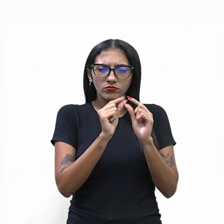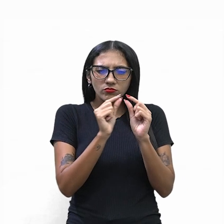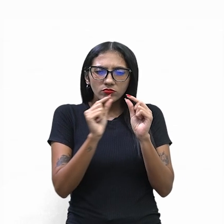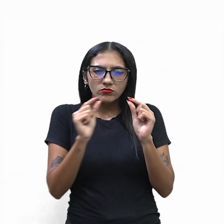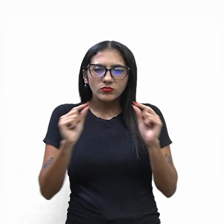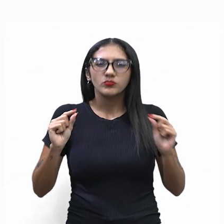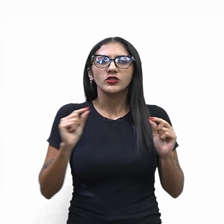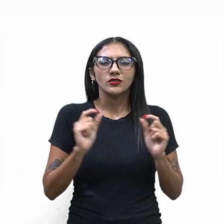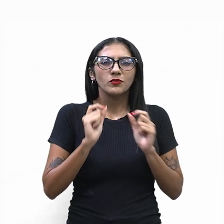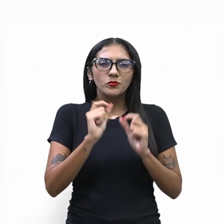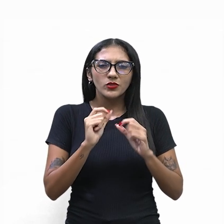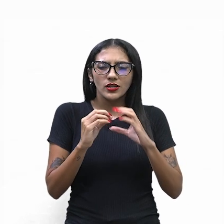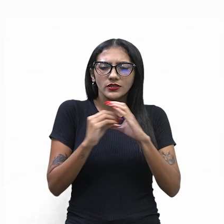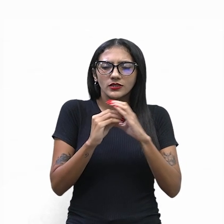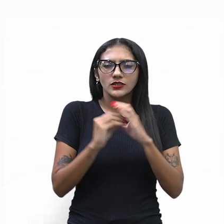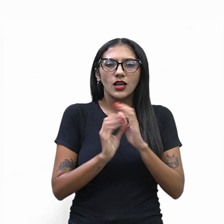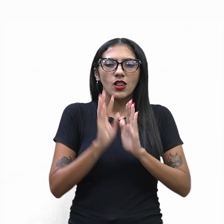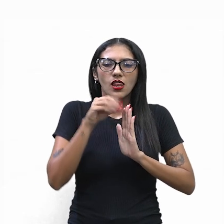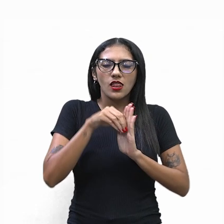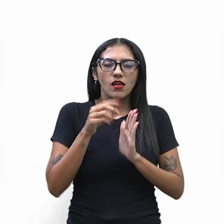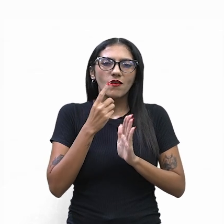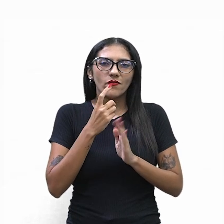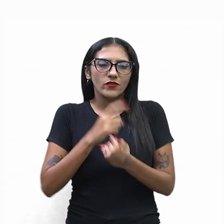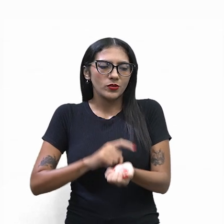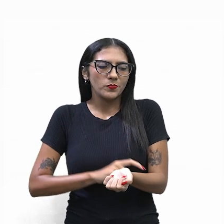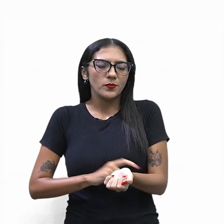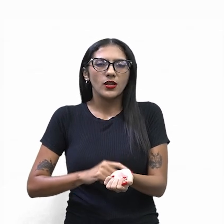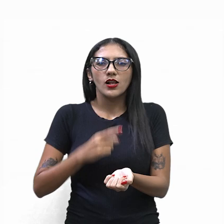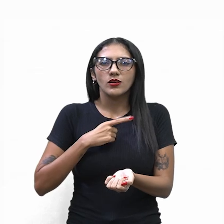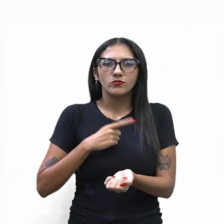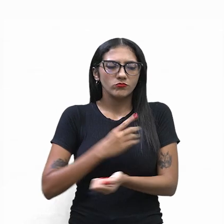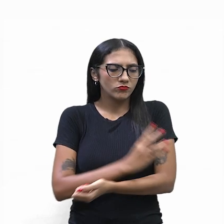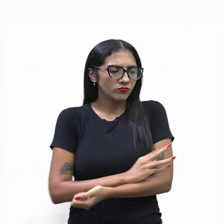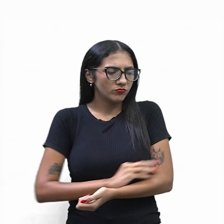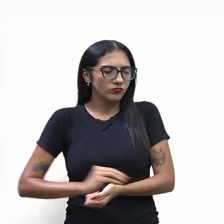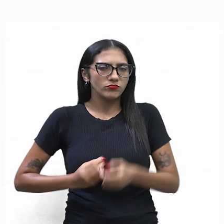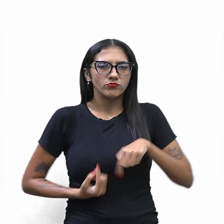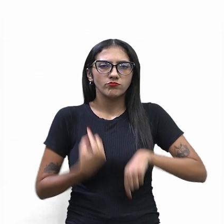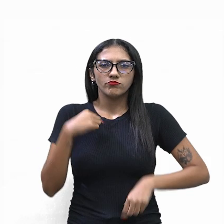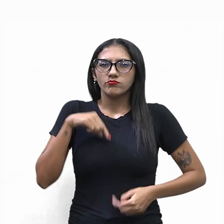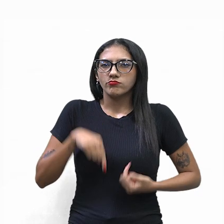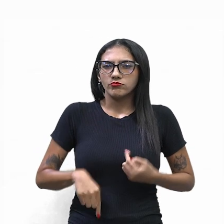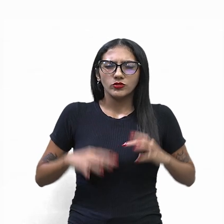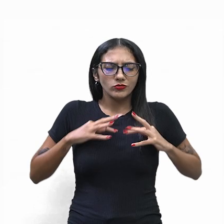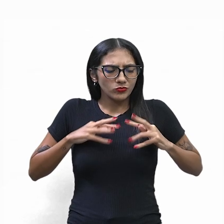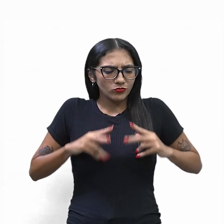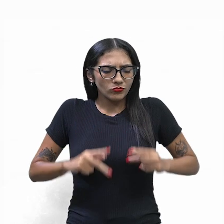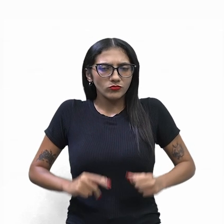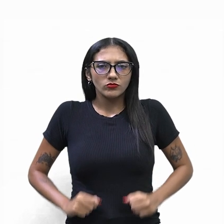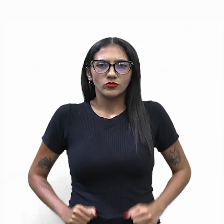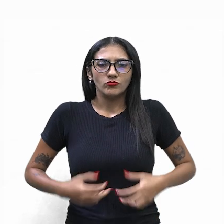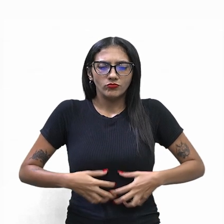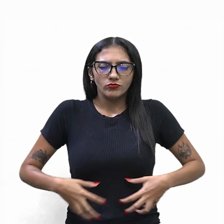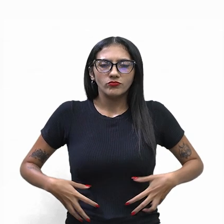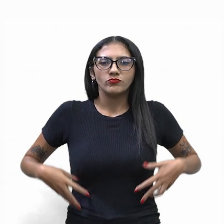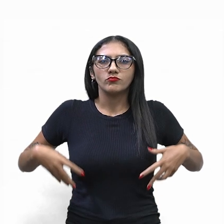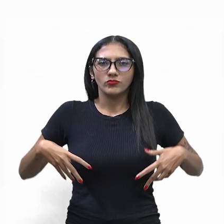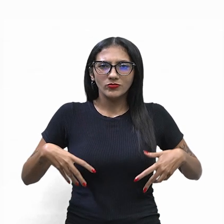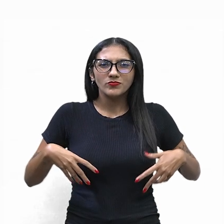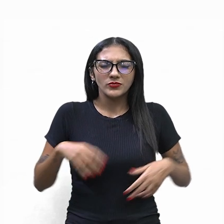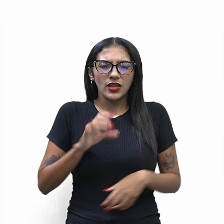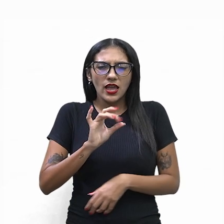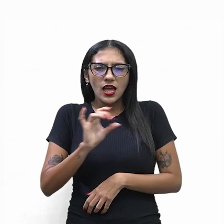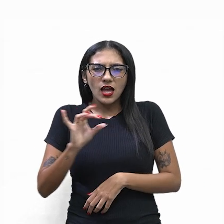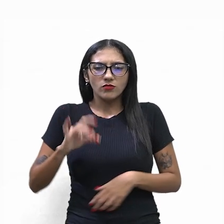do sangue, vão transportar esse oxigênio para todos os órgãos. Quando chega lá nas células de cada um